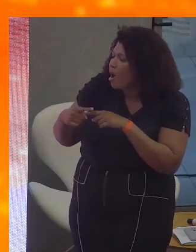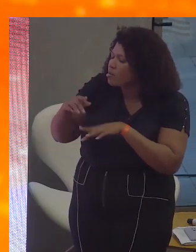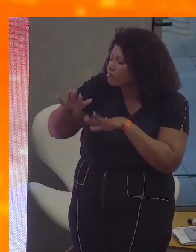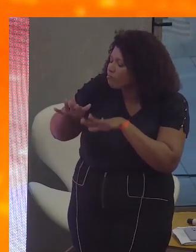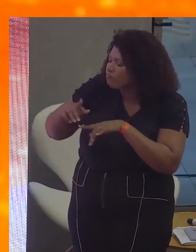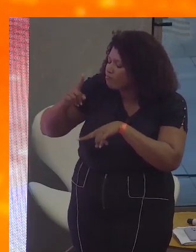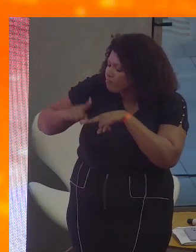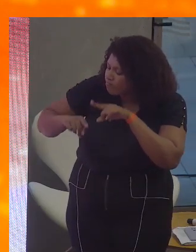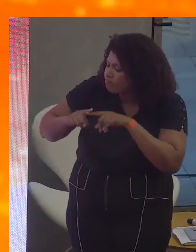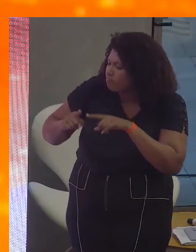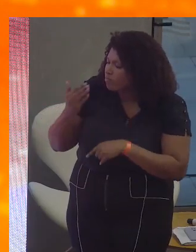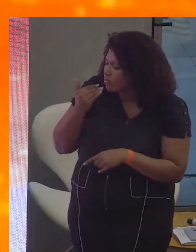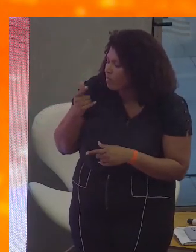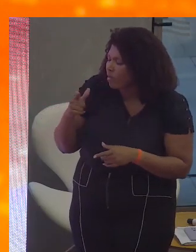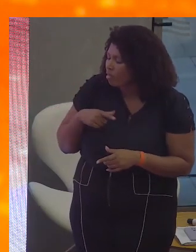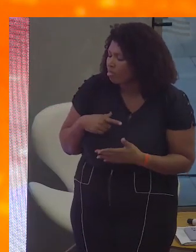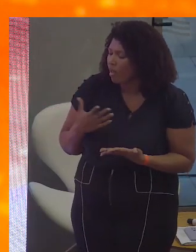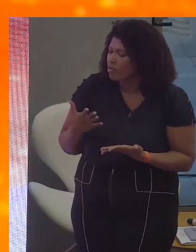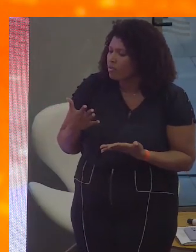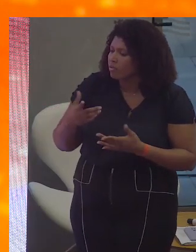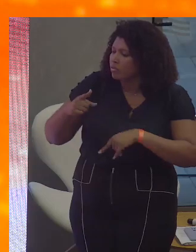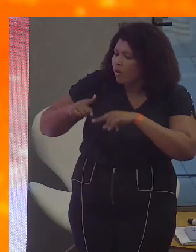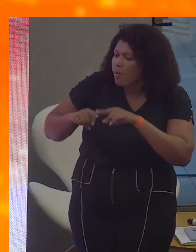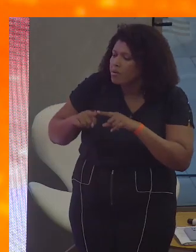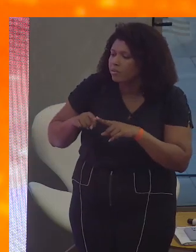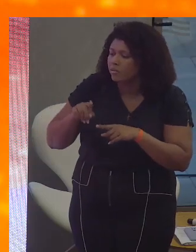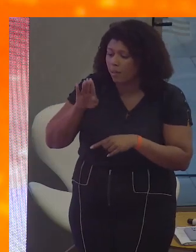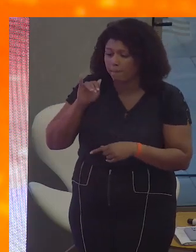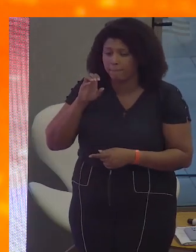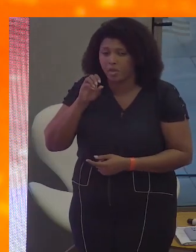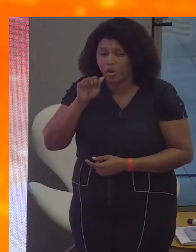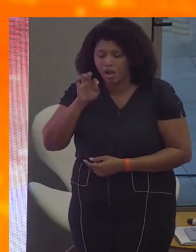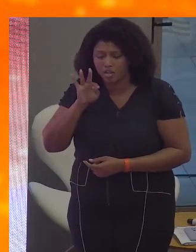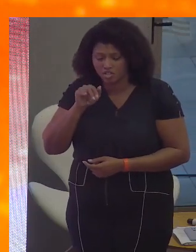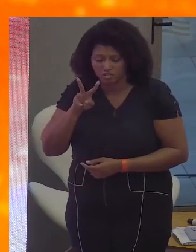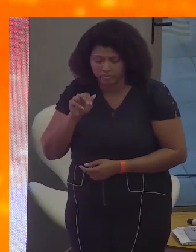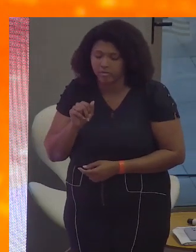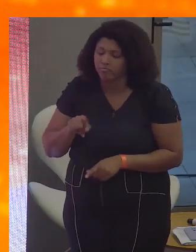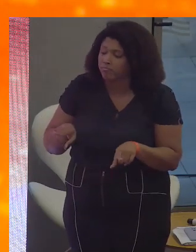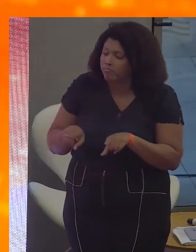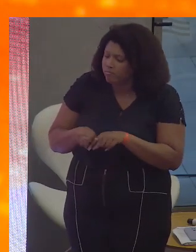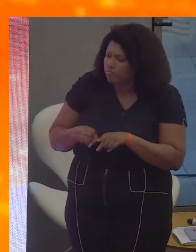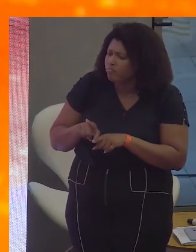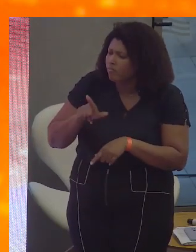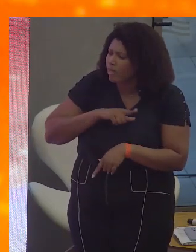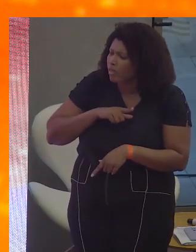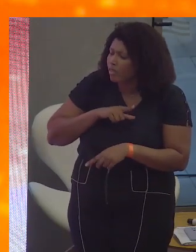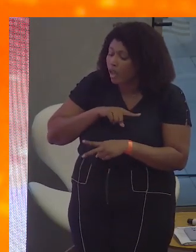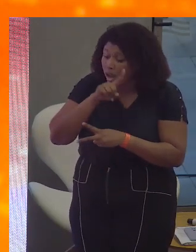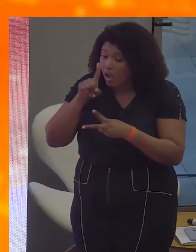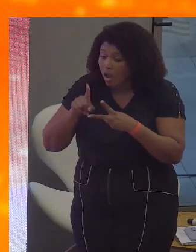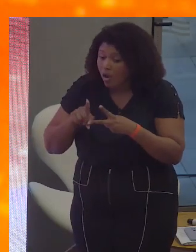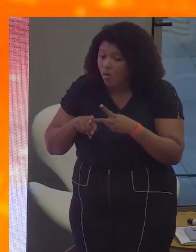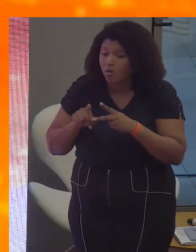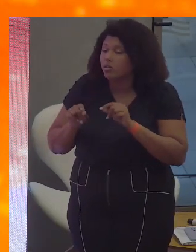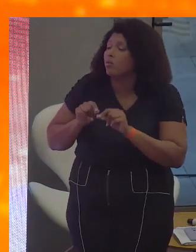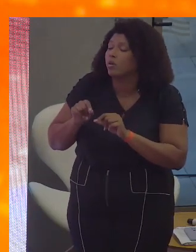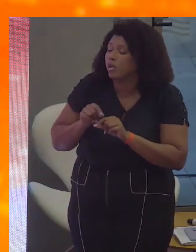alimentares que contenham substâncias bioativas, ou ainda uma outra proposta também, uma